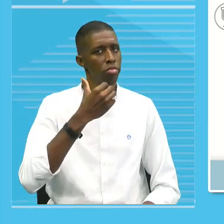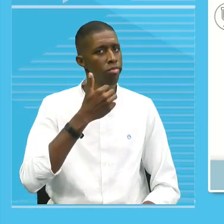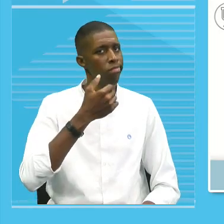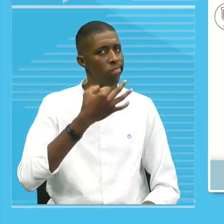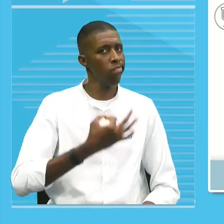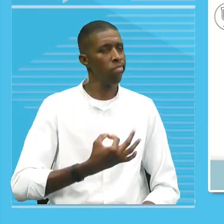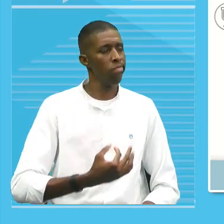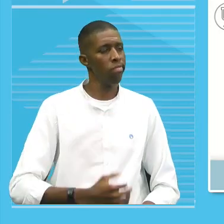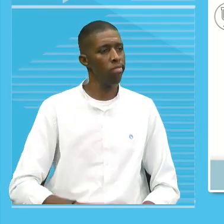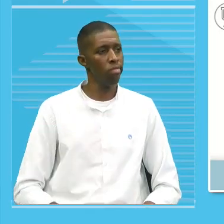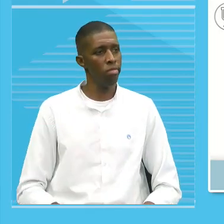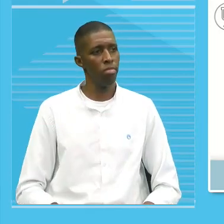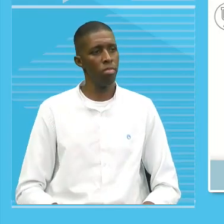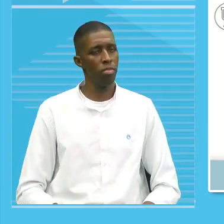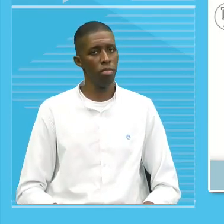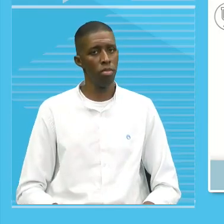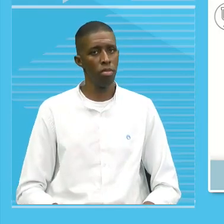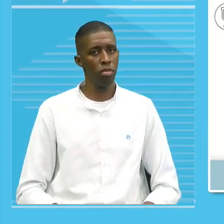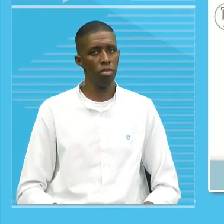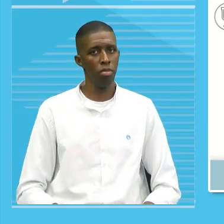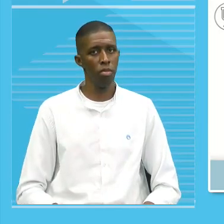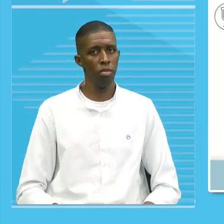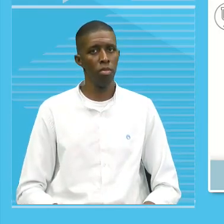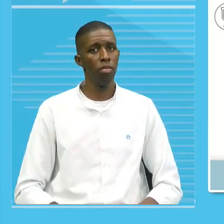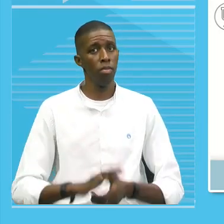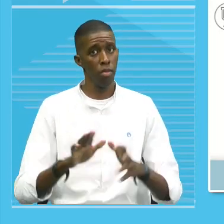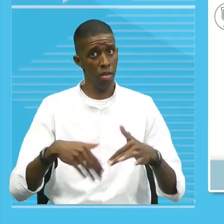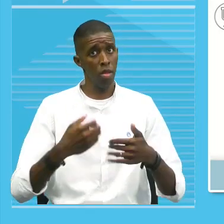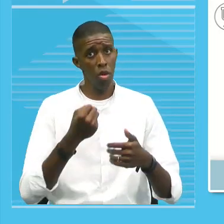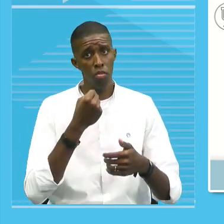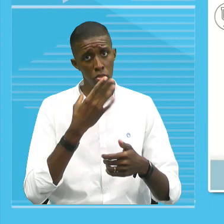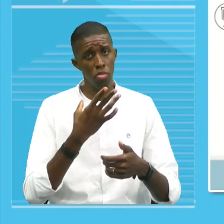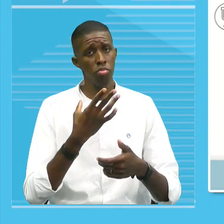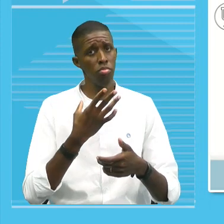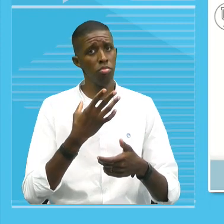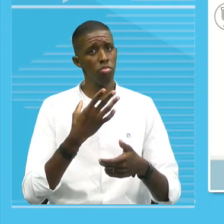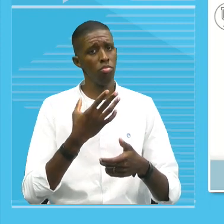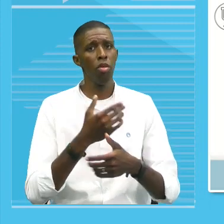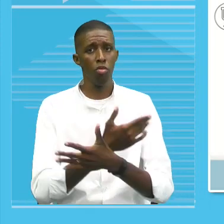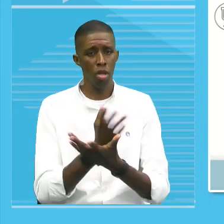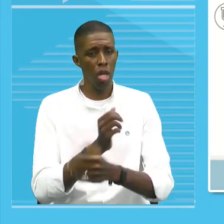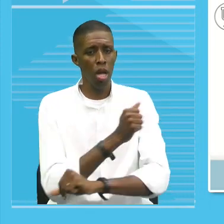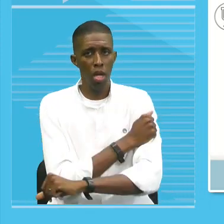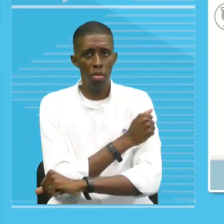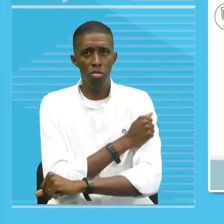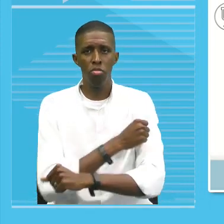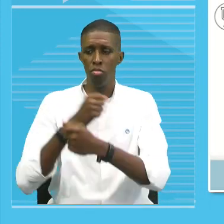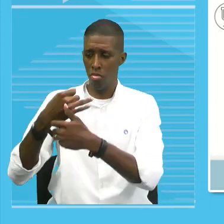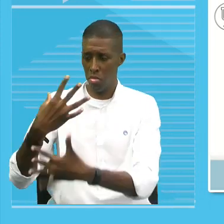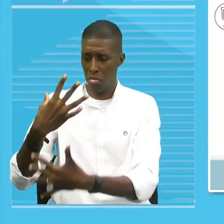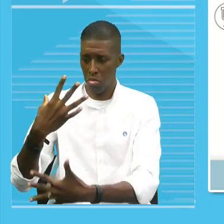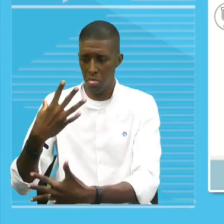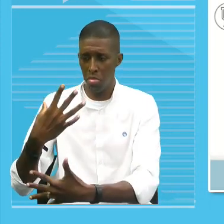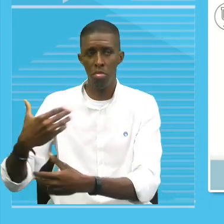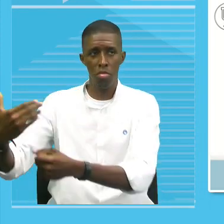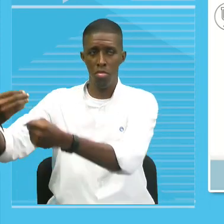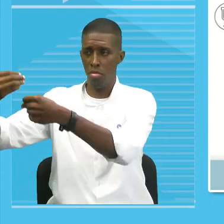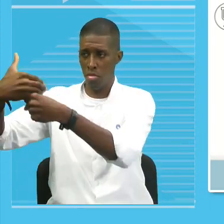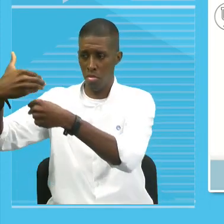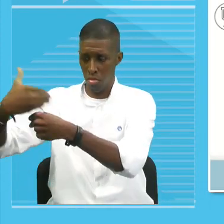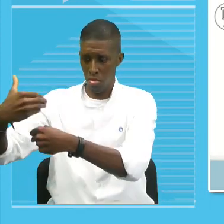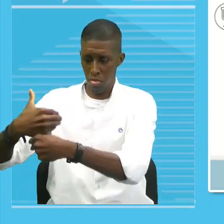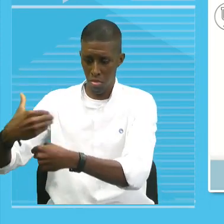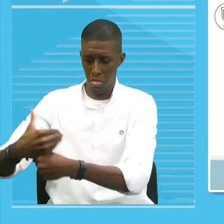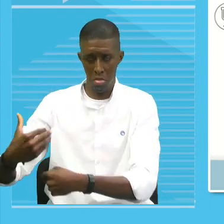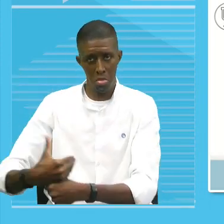confortável vocês estão respondendo e mandando resposta para mim é legal porque aí para mim quer dizer não ó tão